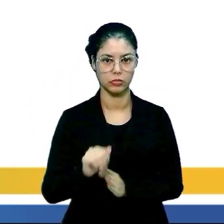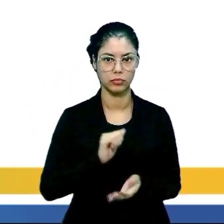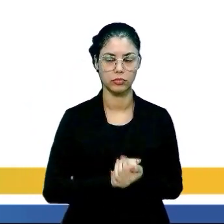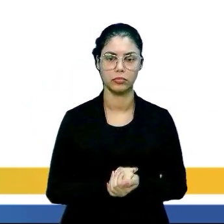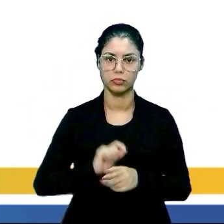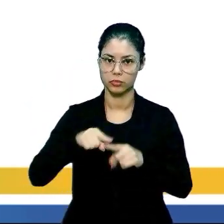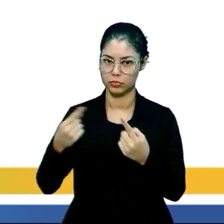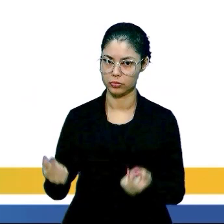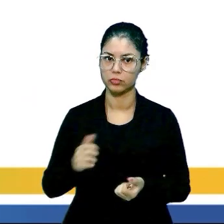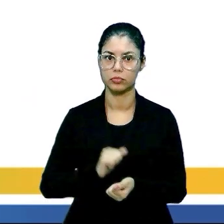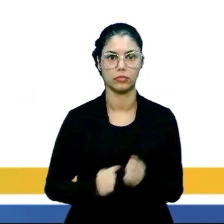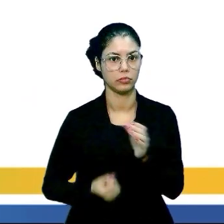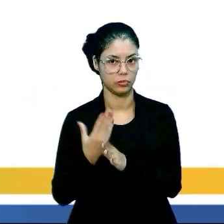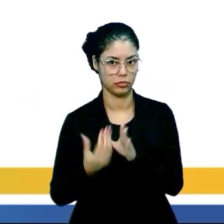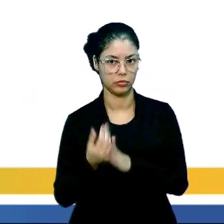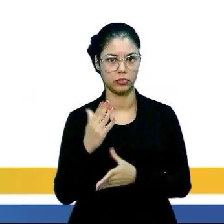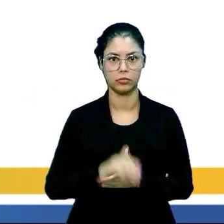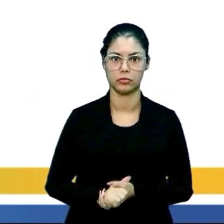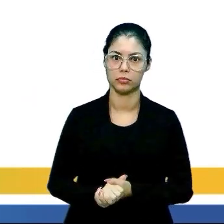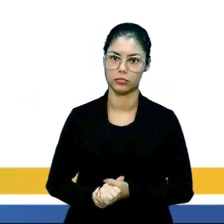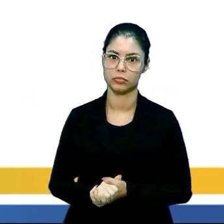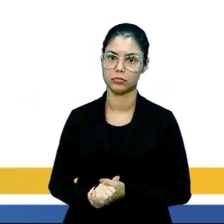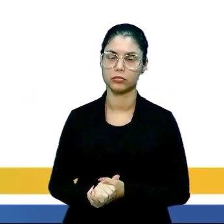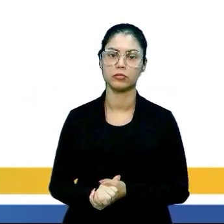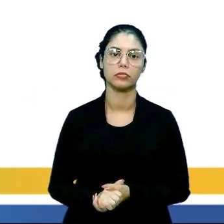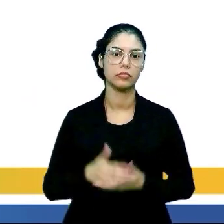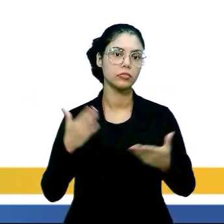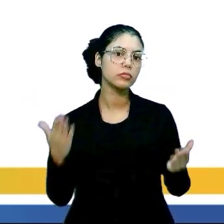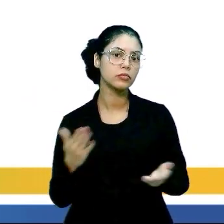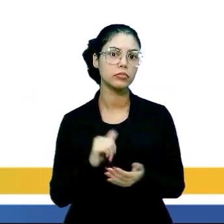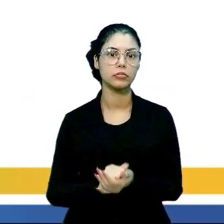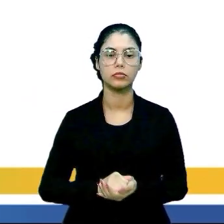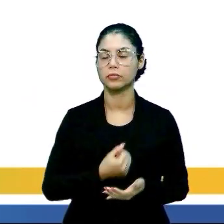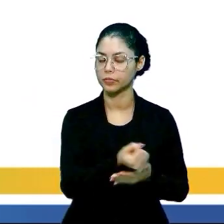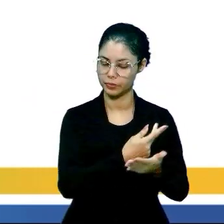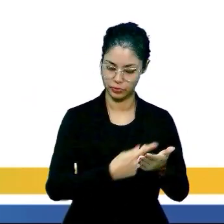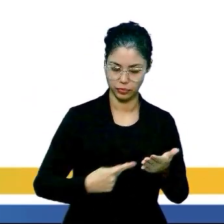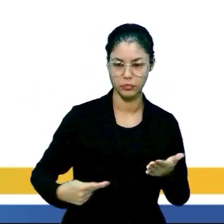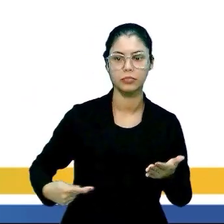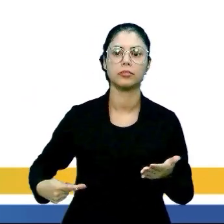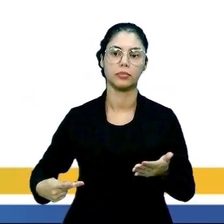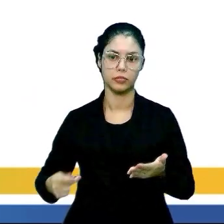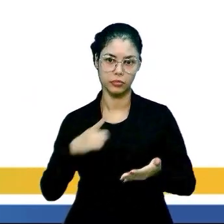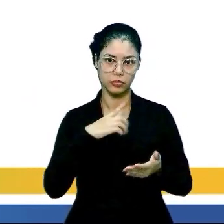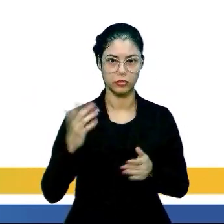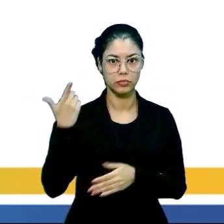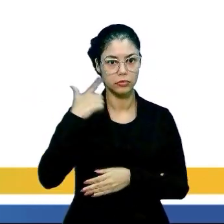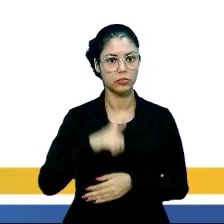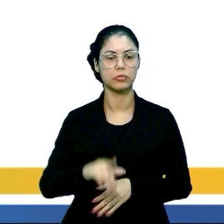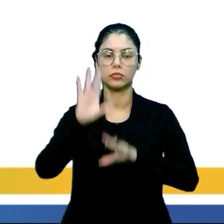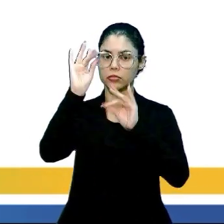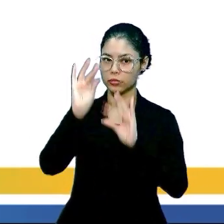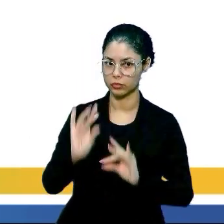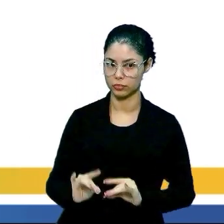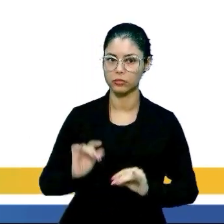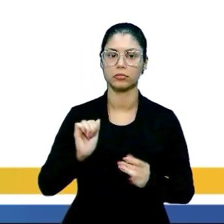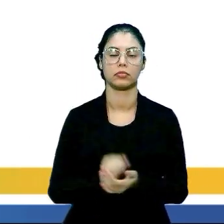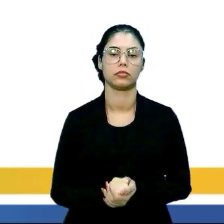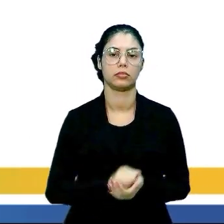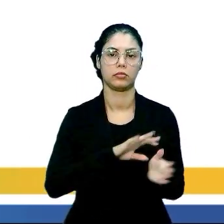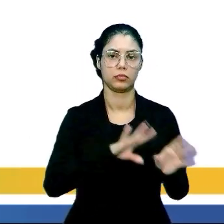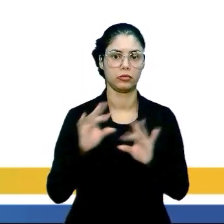nós tenhamos algumas produções ou muitas produções aí na poesia, a prosa ela ganha destaque, levando